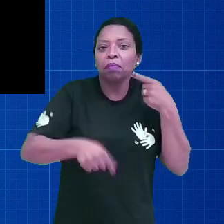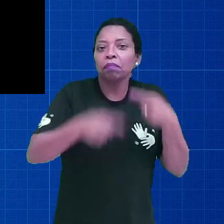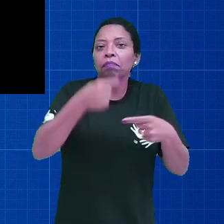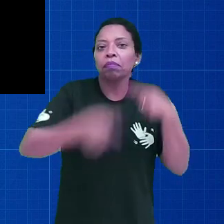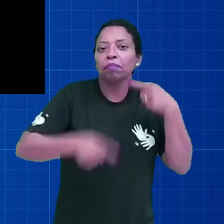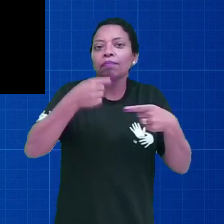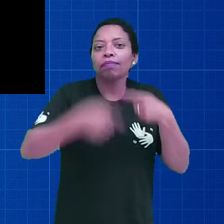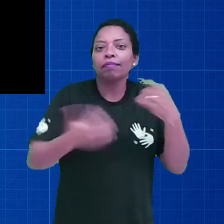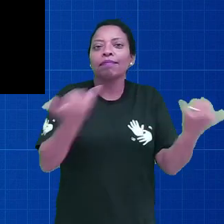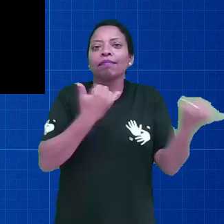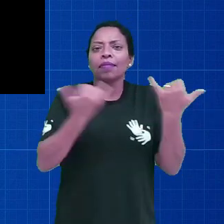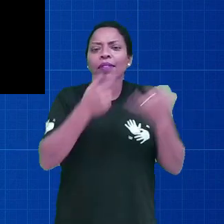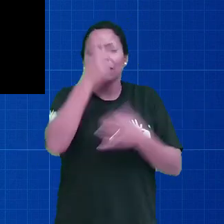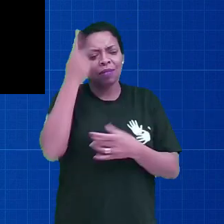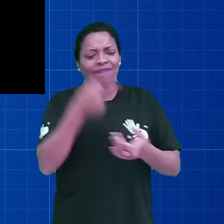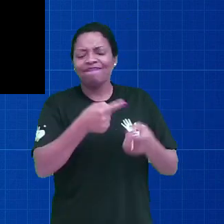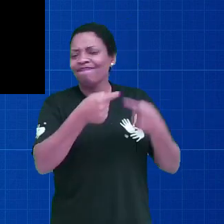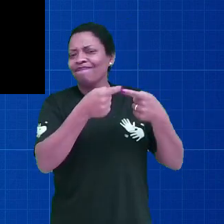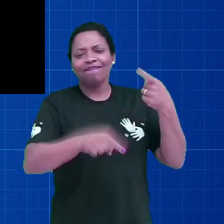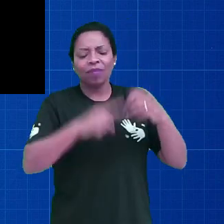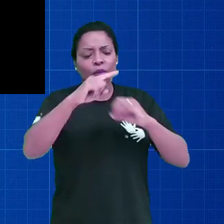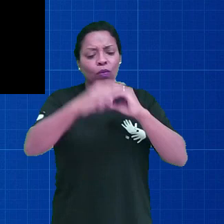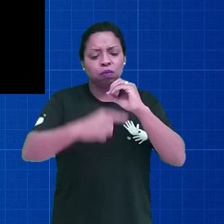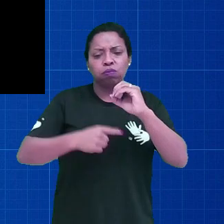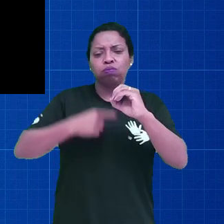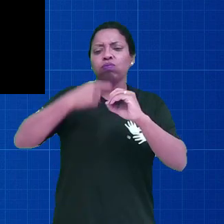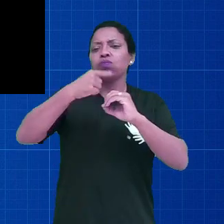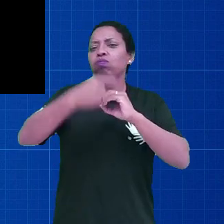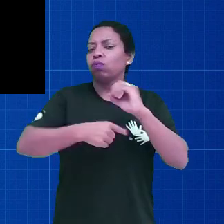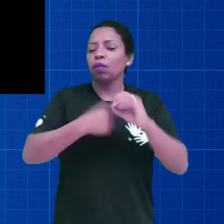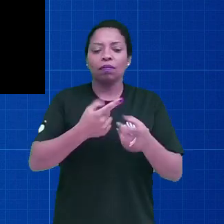né, alterou o termo para mudança climática.